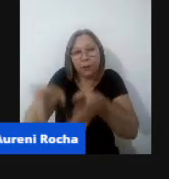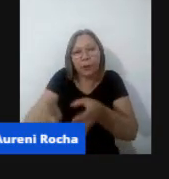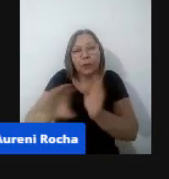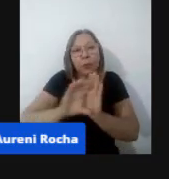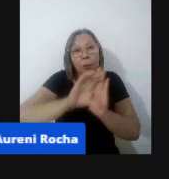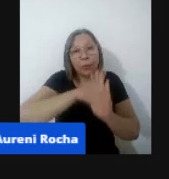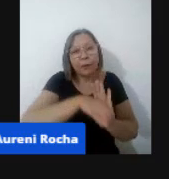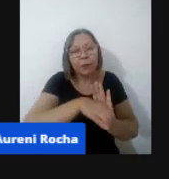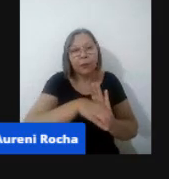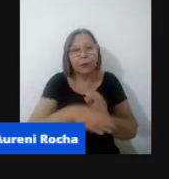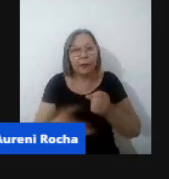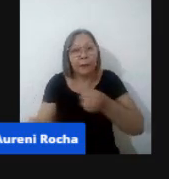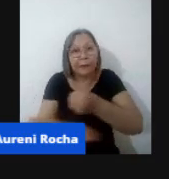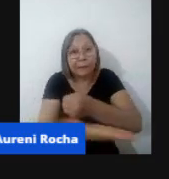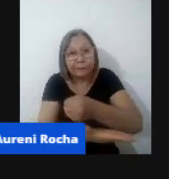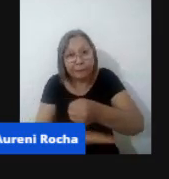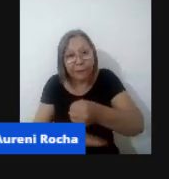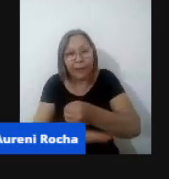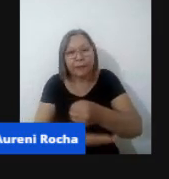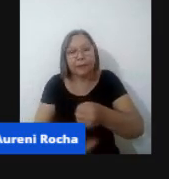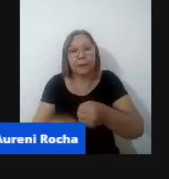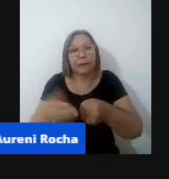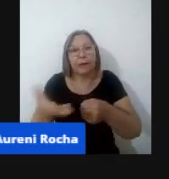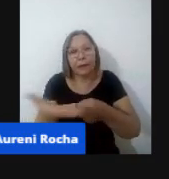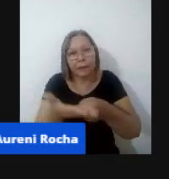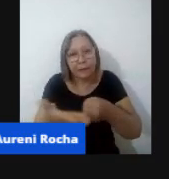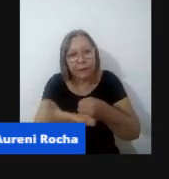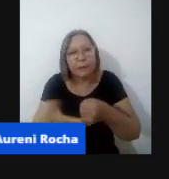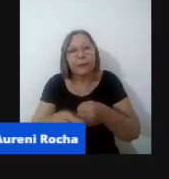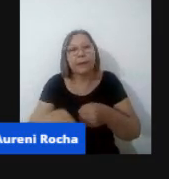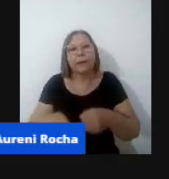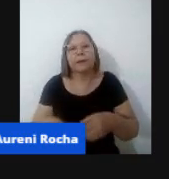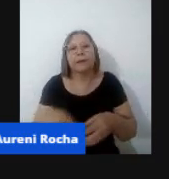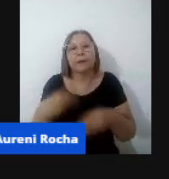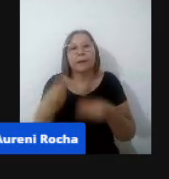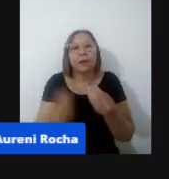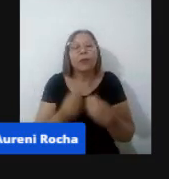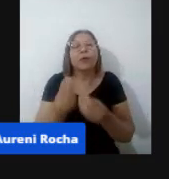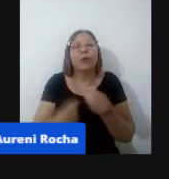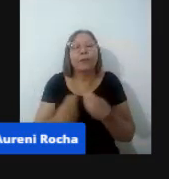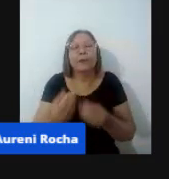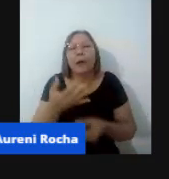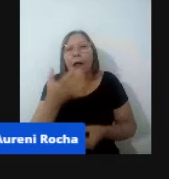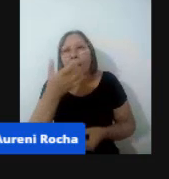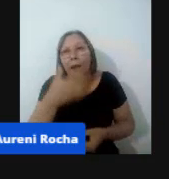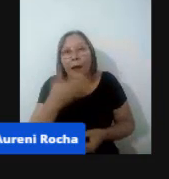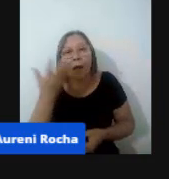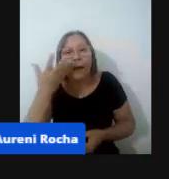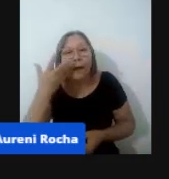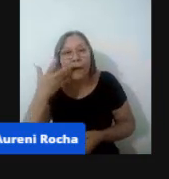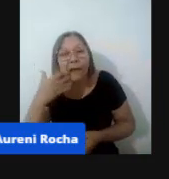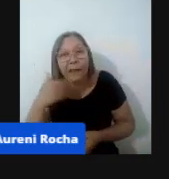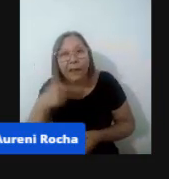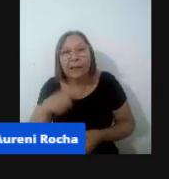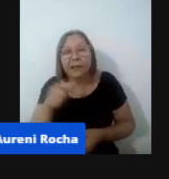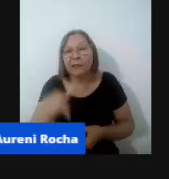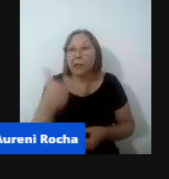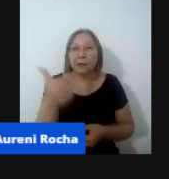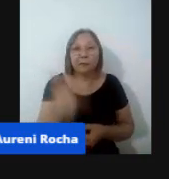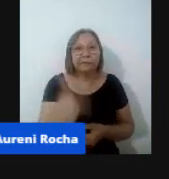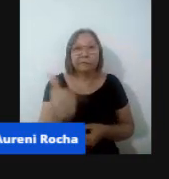aprendizado. Daqui a pouco, eu não vou ter para essa criança nenhuma situação de aprendizado, porque eu vou